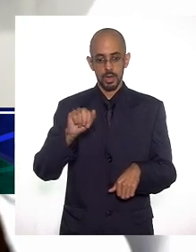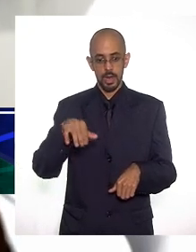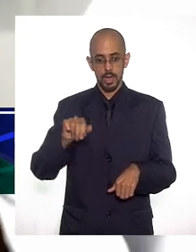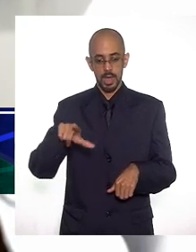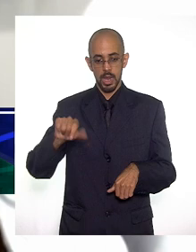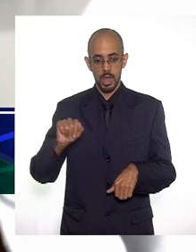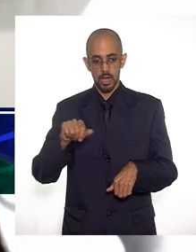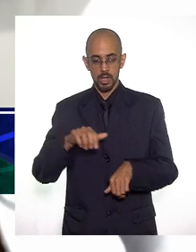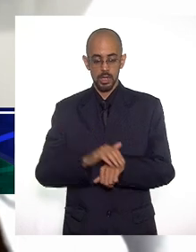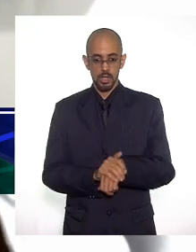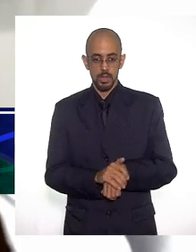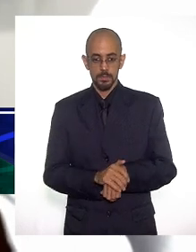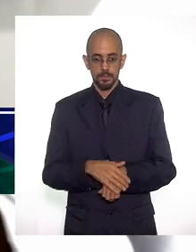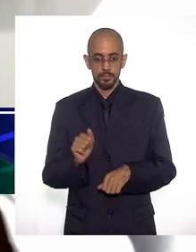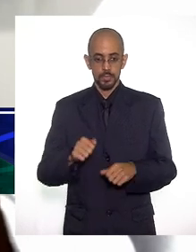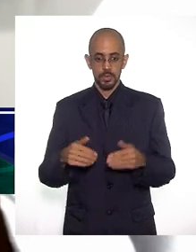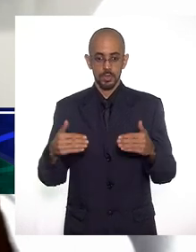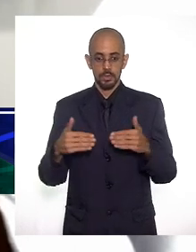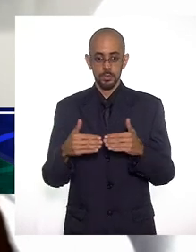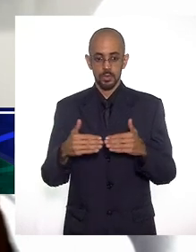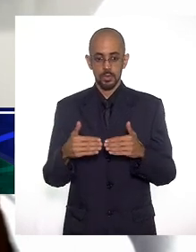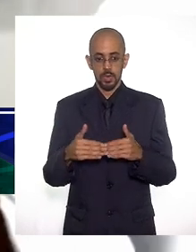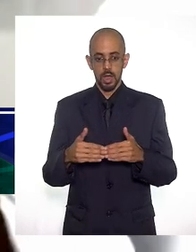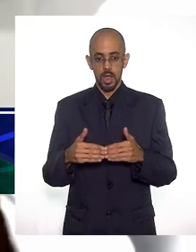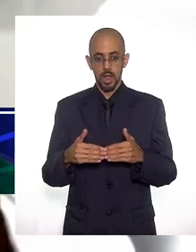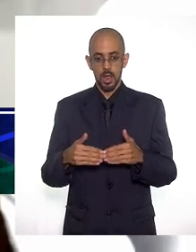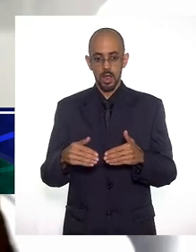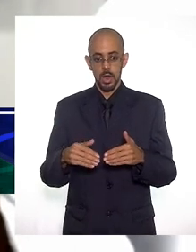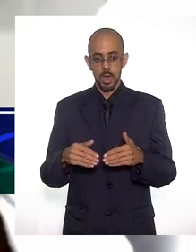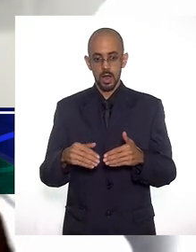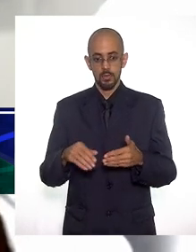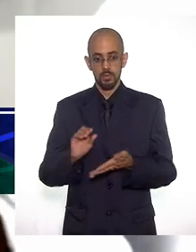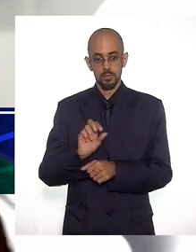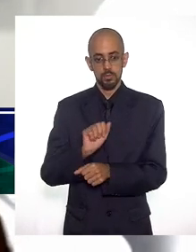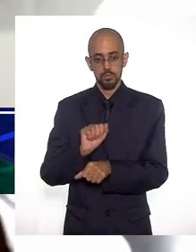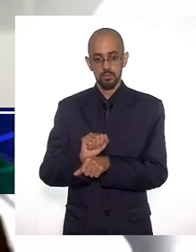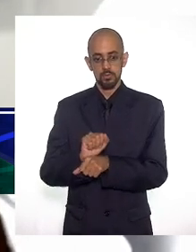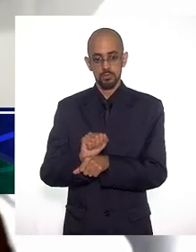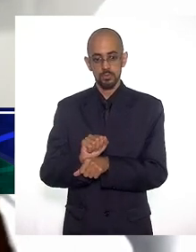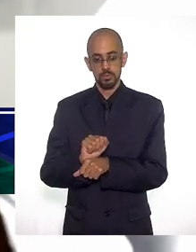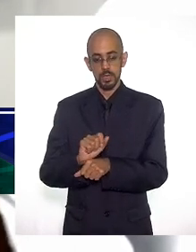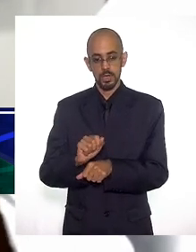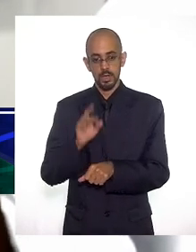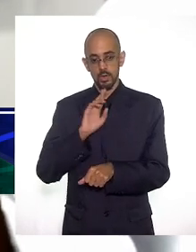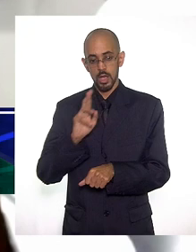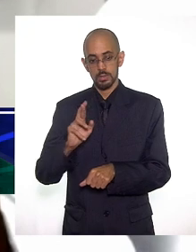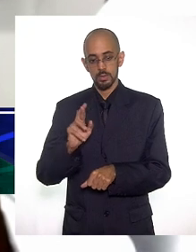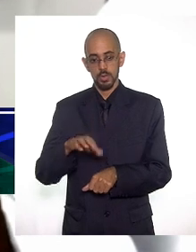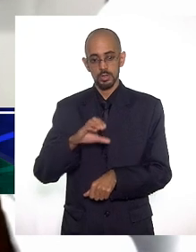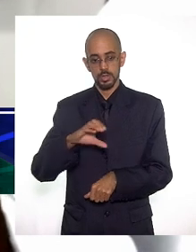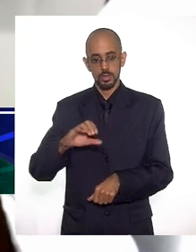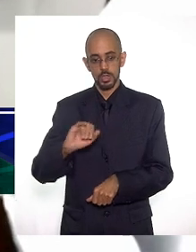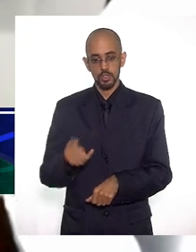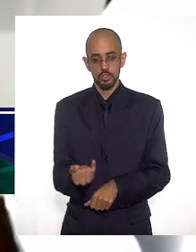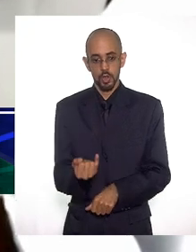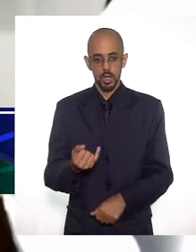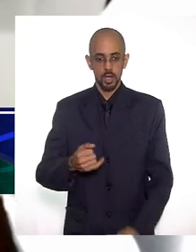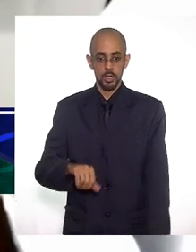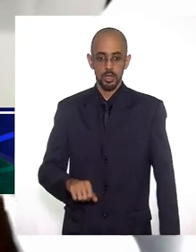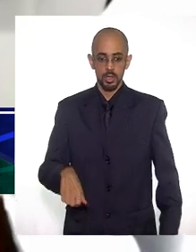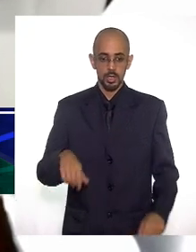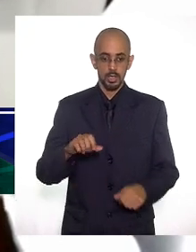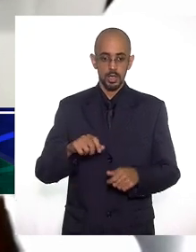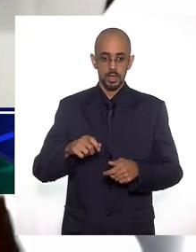Pendendo de pareceres das comissões de Constituição e Justiça, de legislação constitucional complementar e códigos, servidores públicos, de orçamento, finanças, fiscalização financeira e